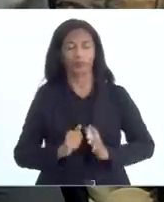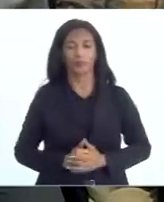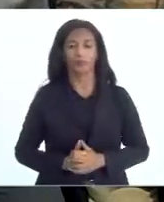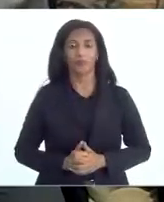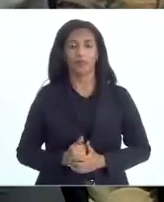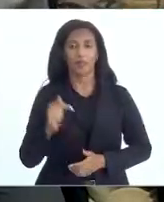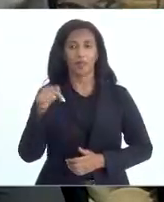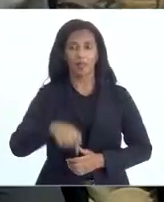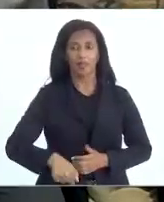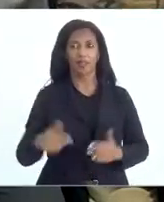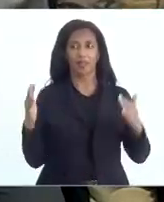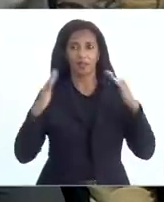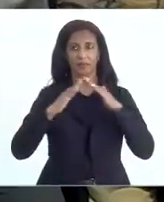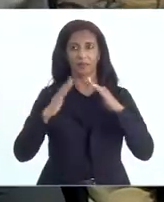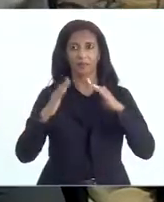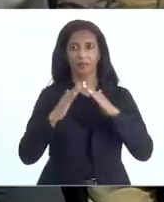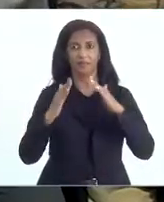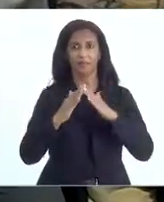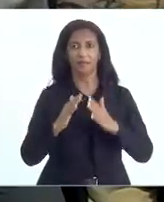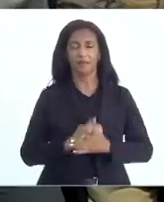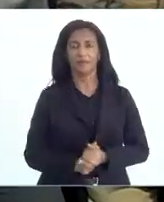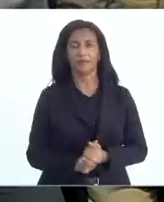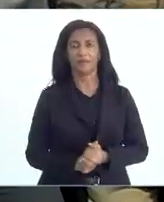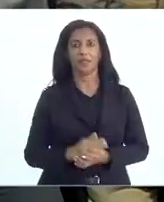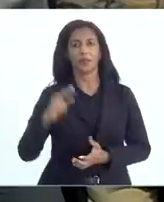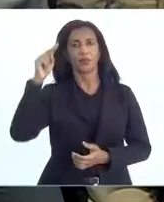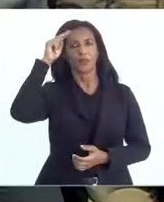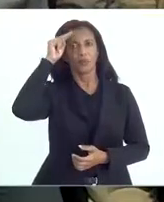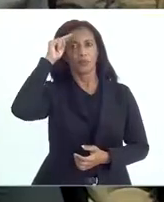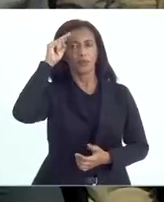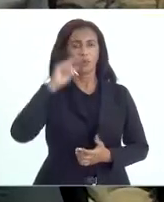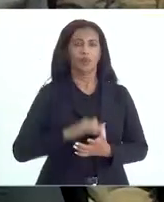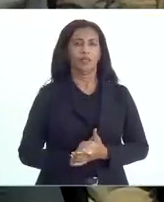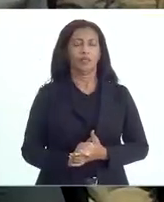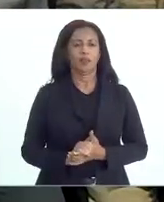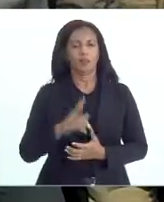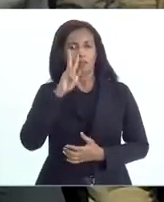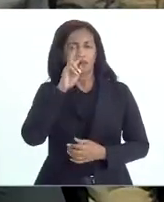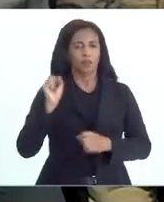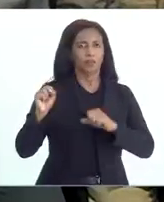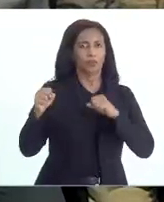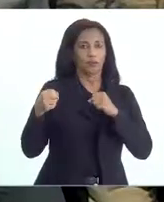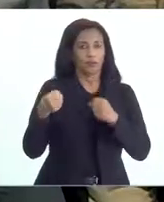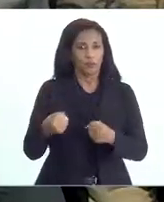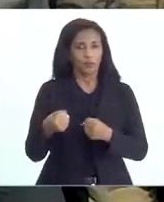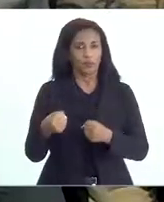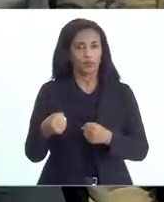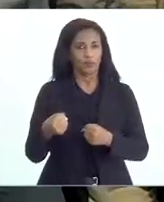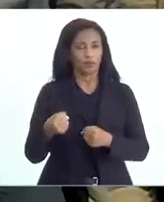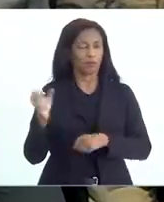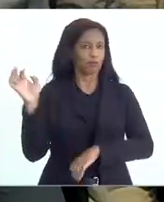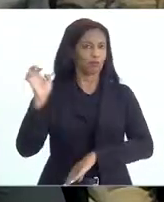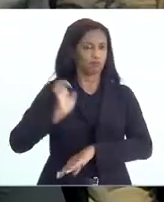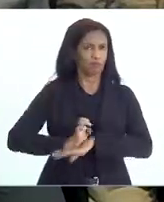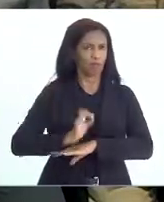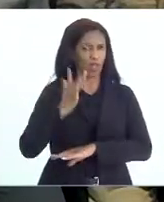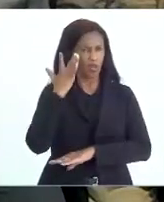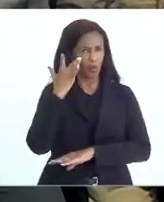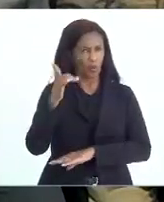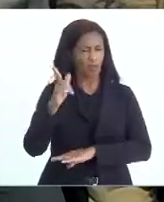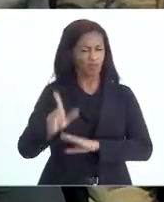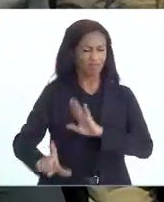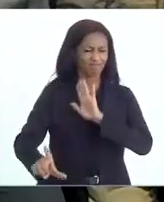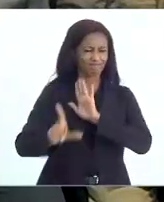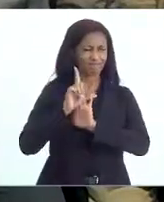um dos representantes aqui nessa casa dos militares das forças de segurança do Estado Eu acho que o Senhor